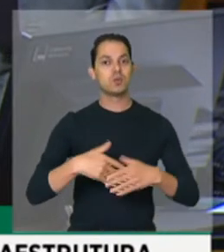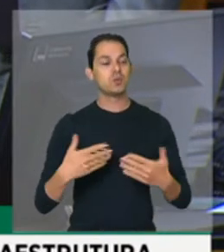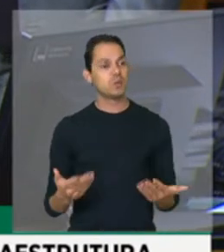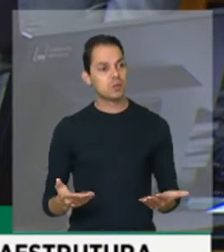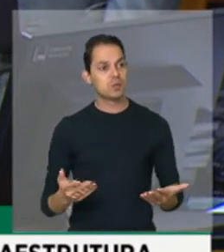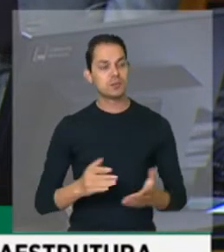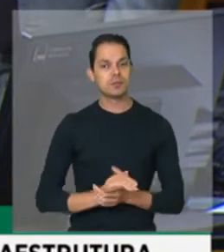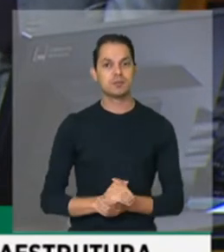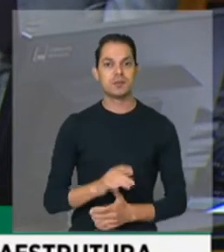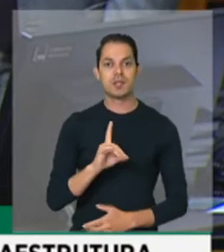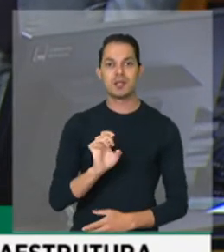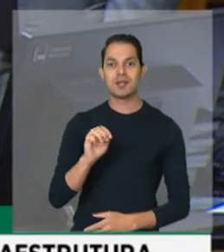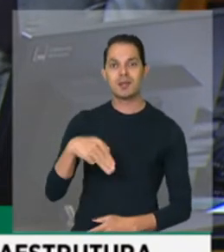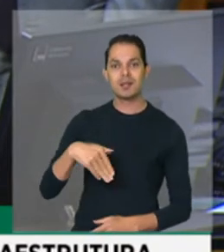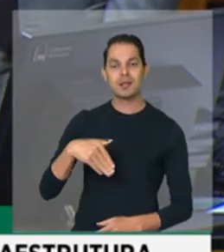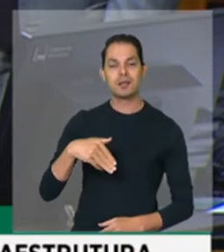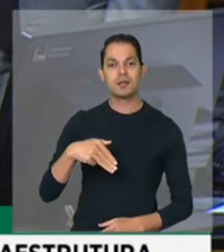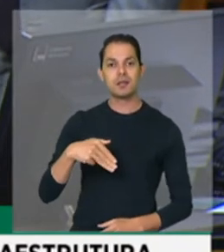DEM?